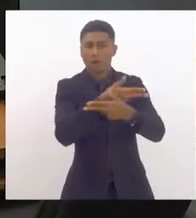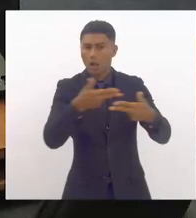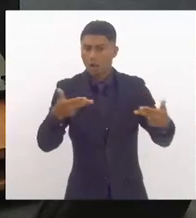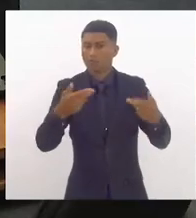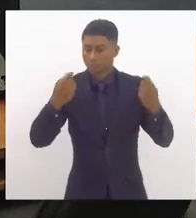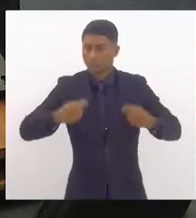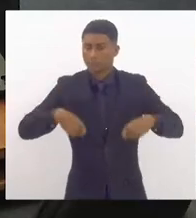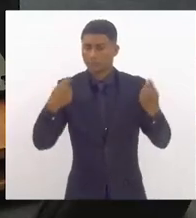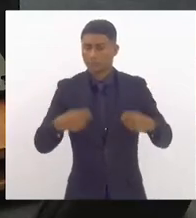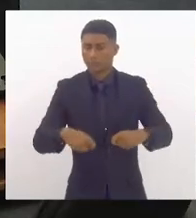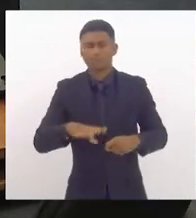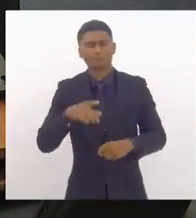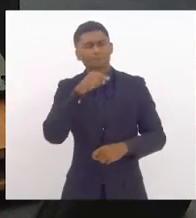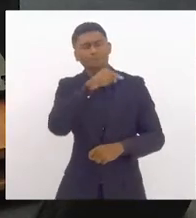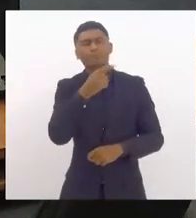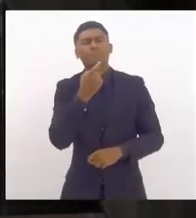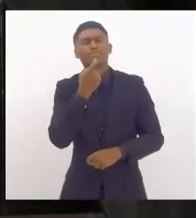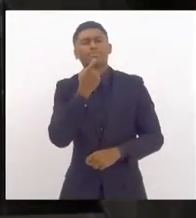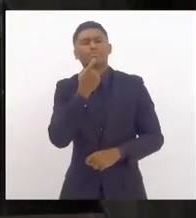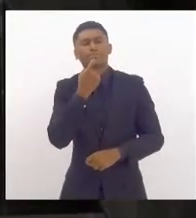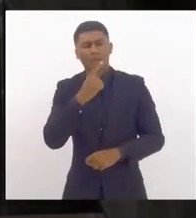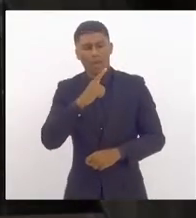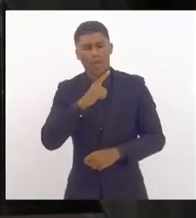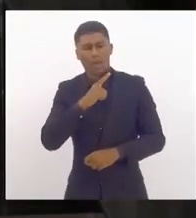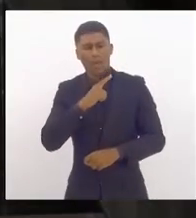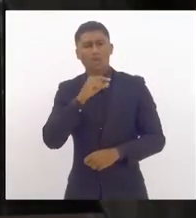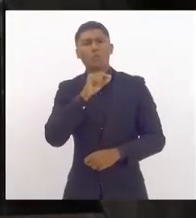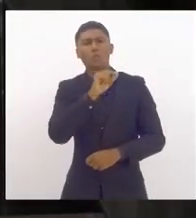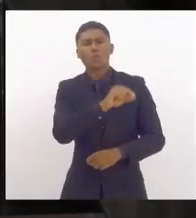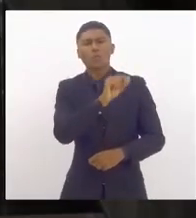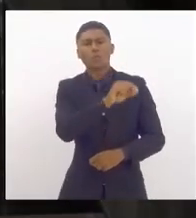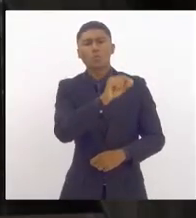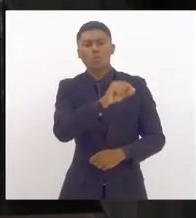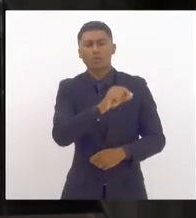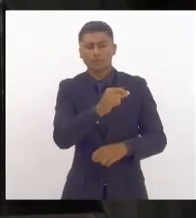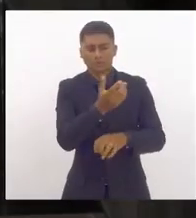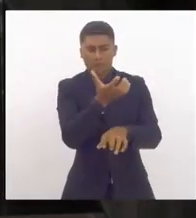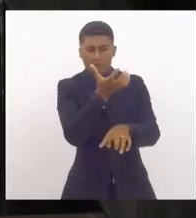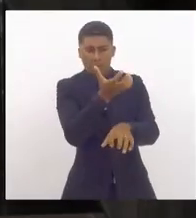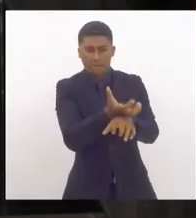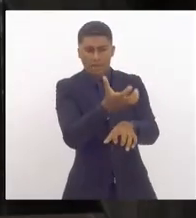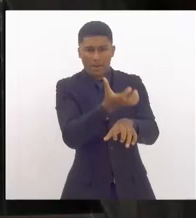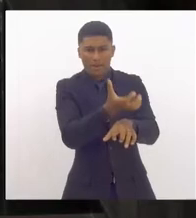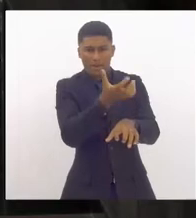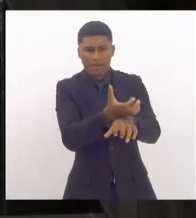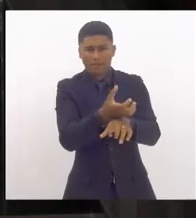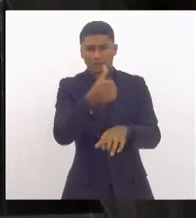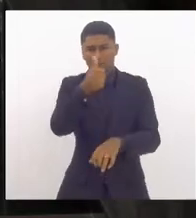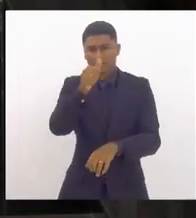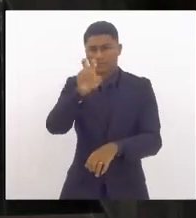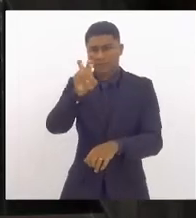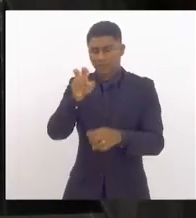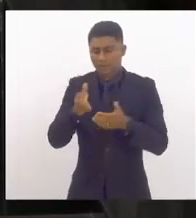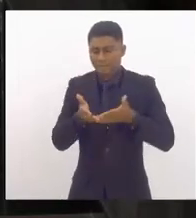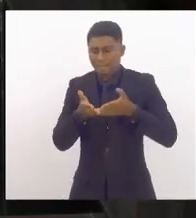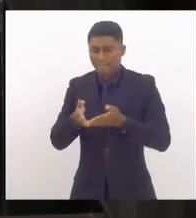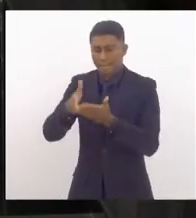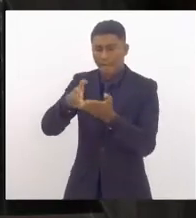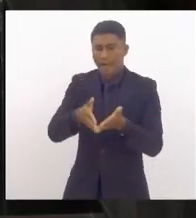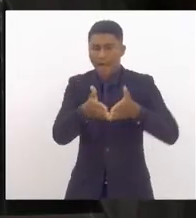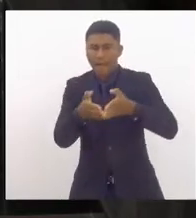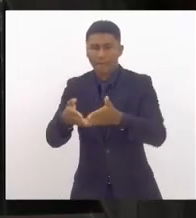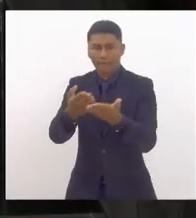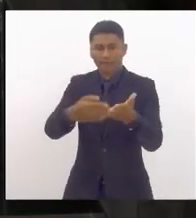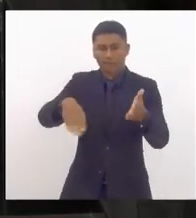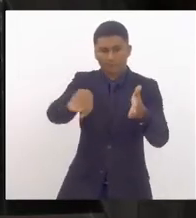tem o terminal da Praça 15 das barcas concessão